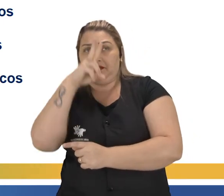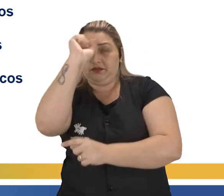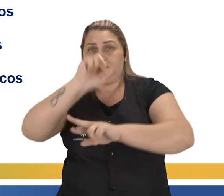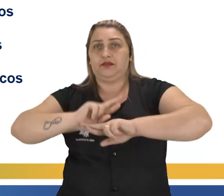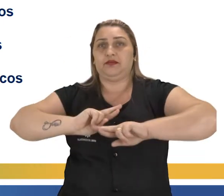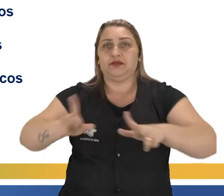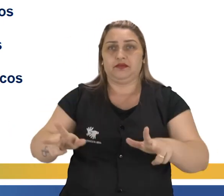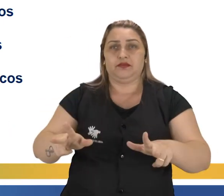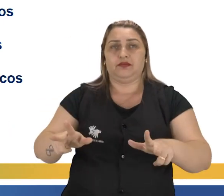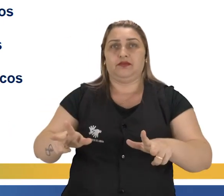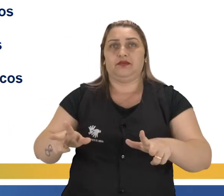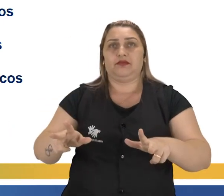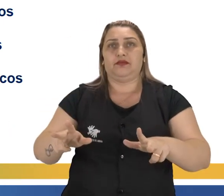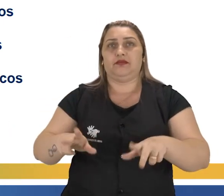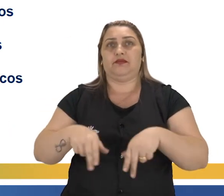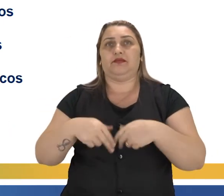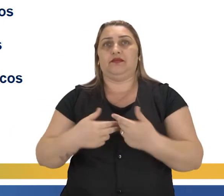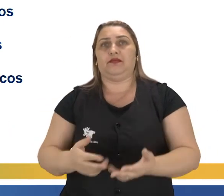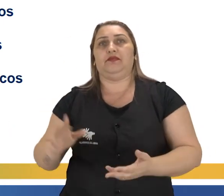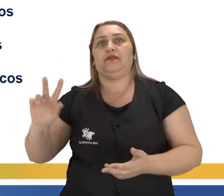diferente. Como eu chamo?